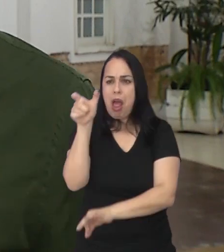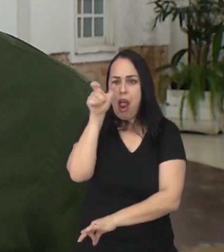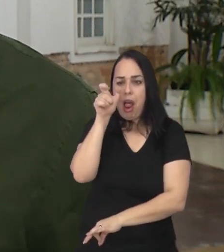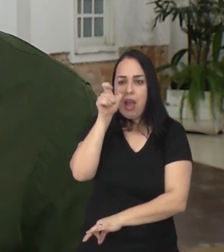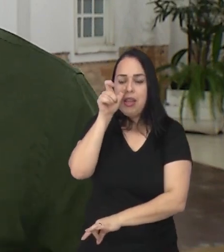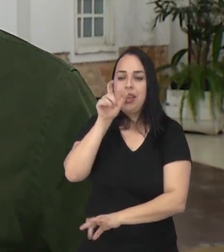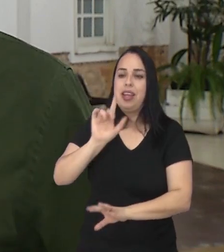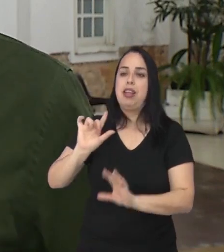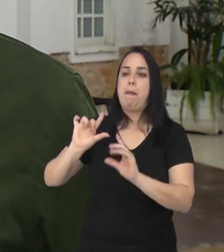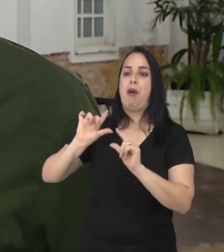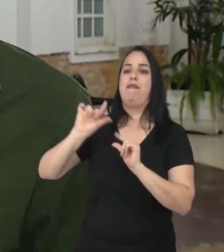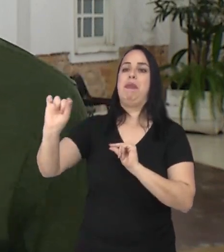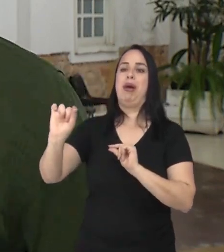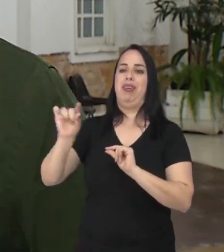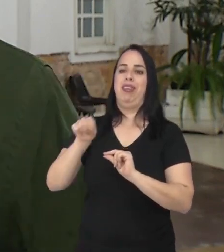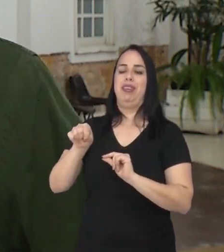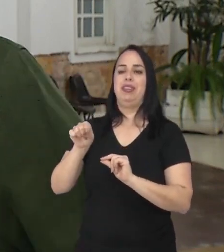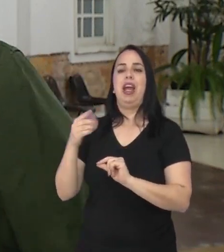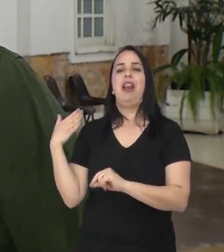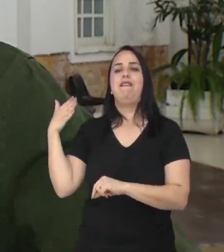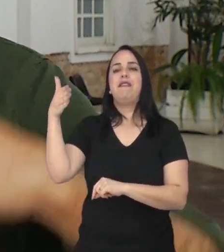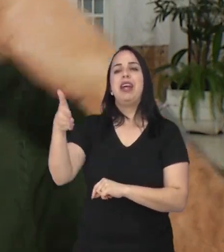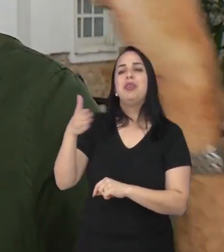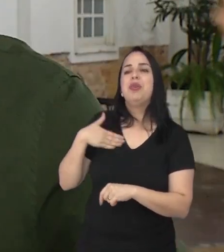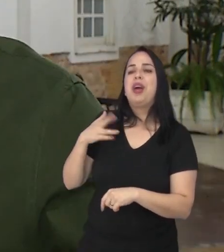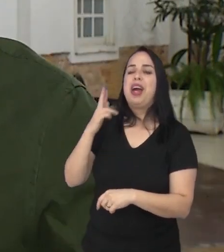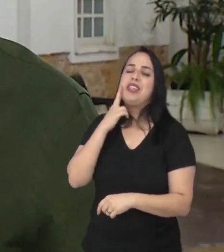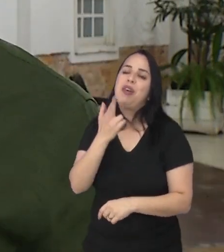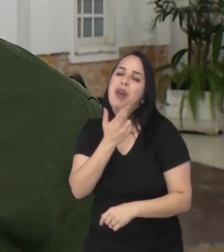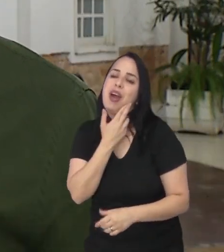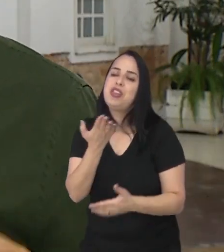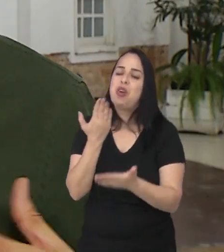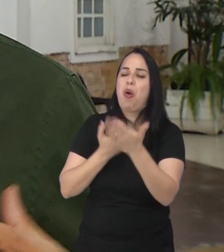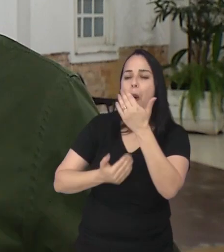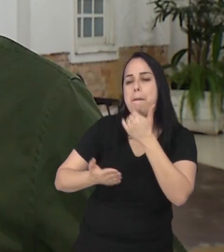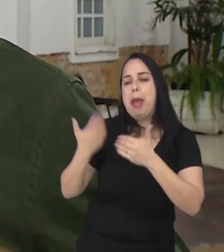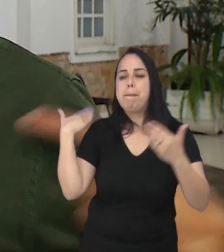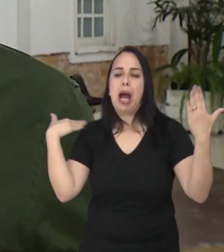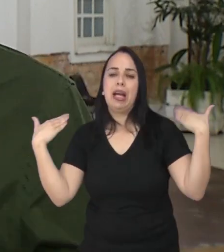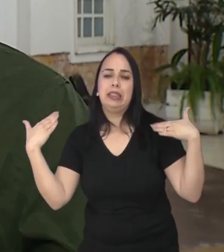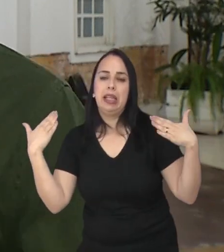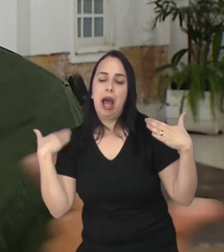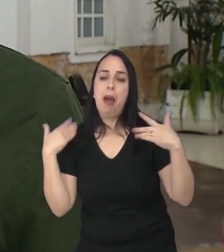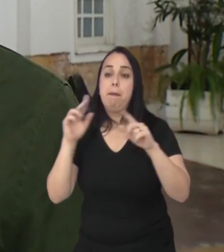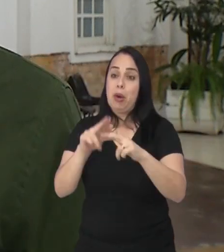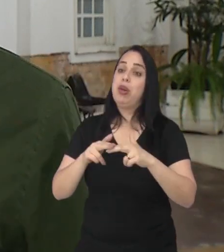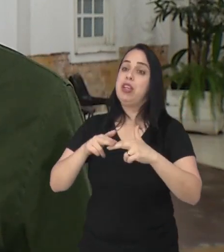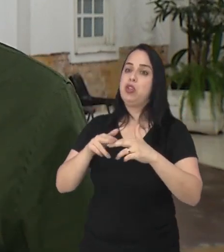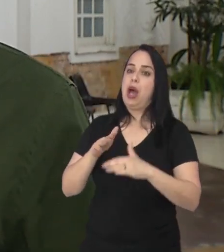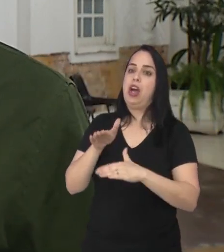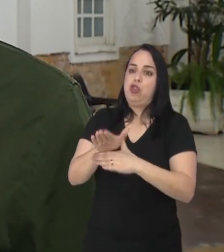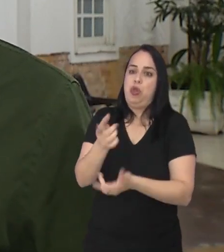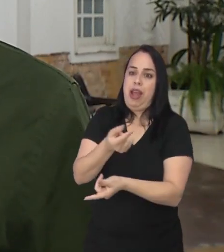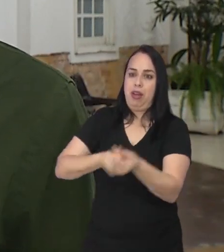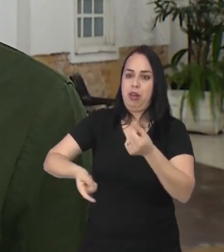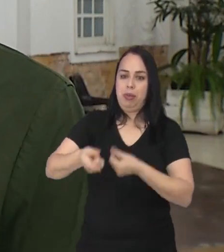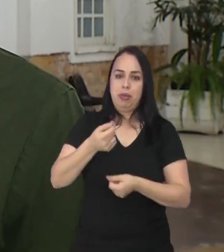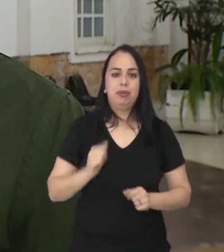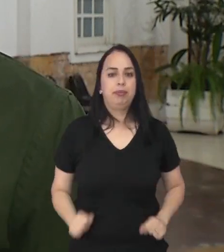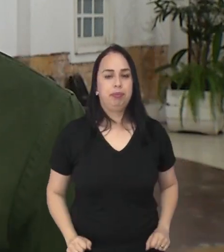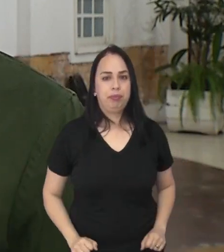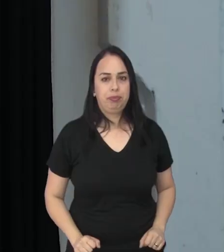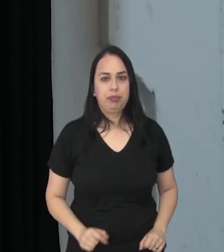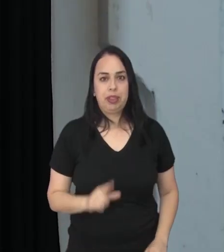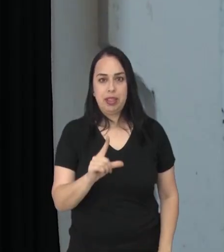e obviamente quando ele sai ao teatro, ele vai a um restaurante, ele sai, então você movimenta a economia criativa da